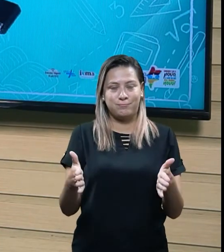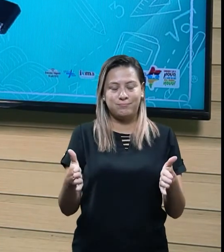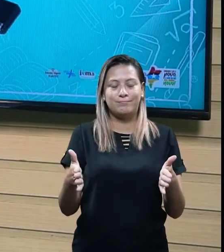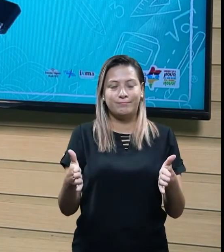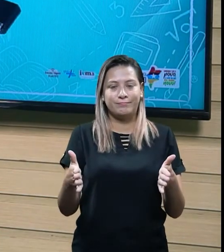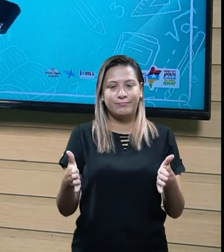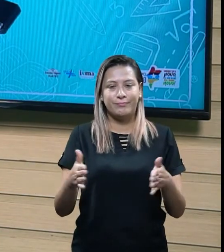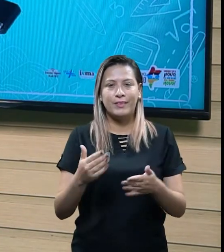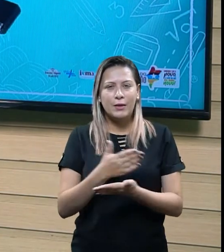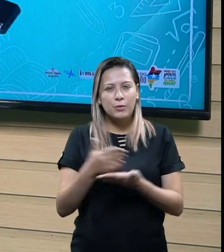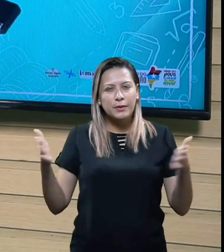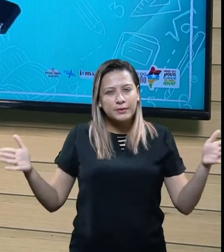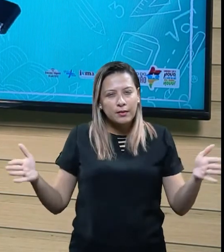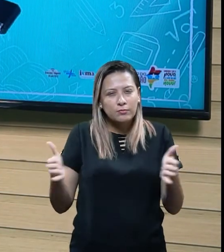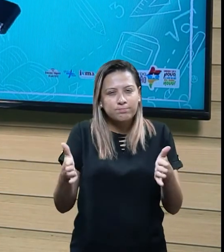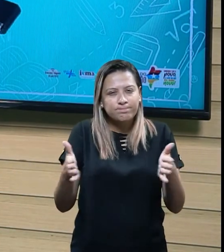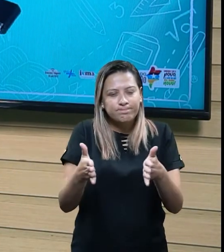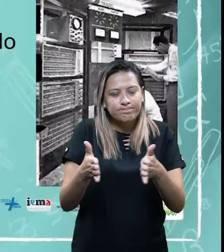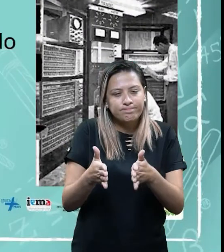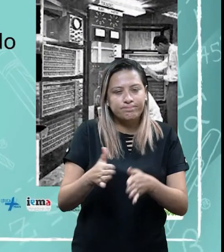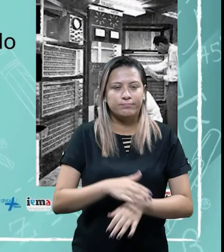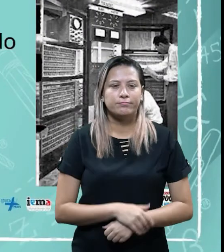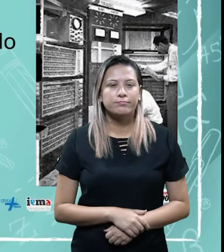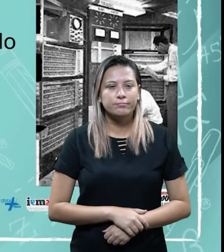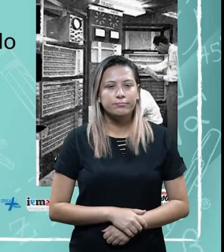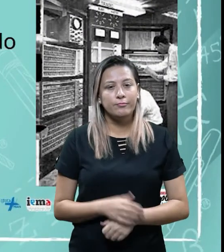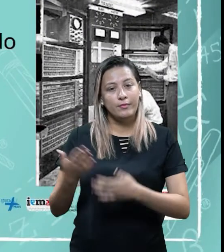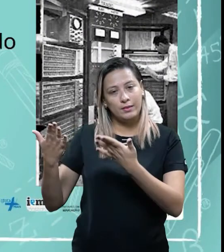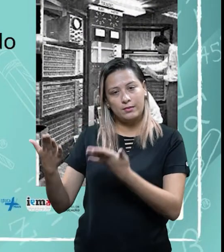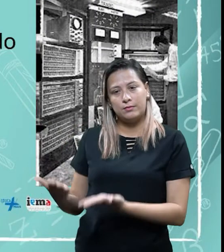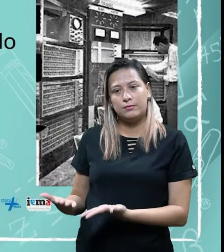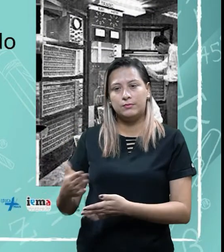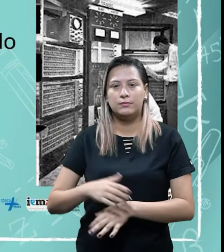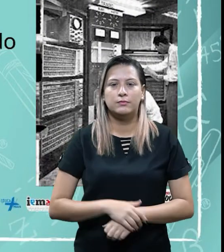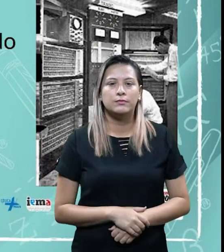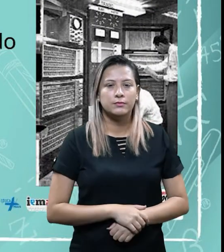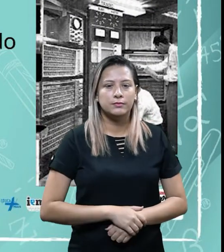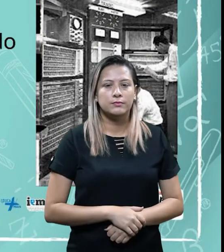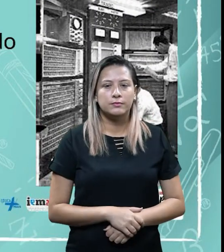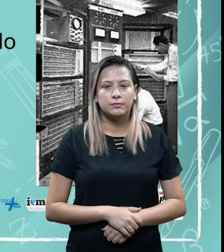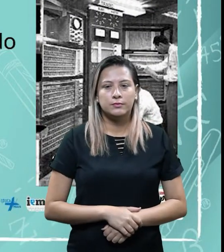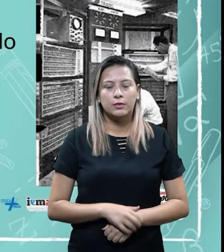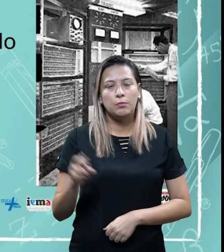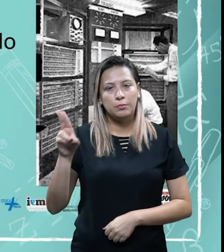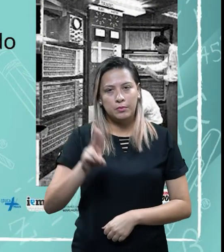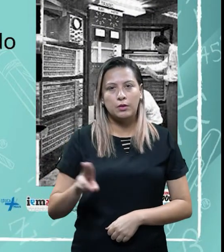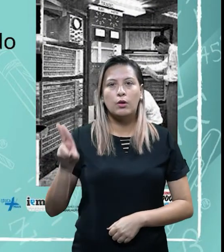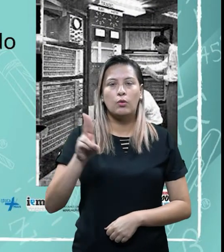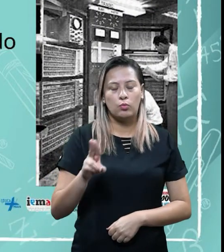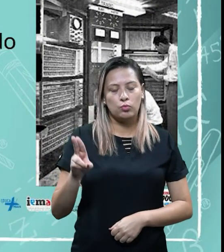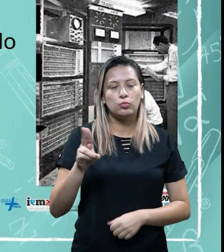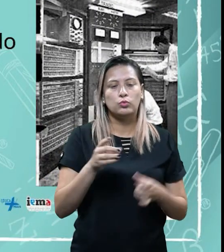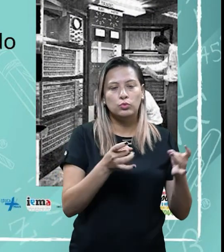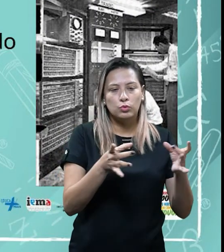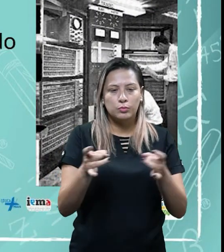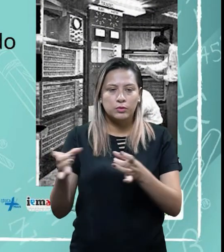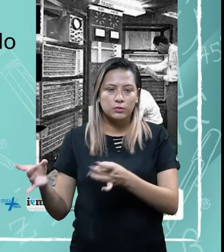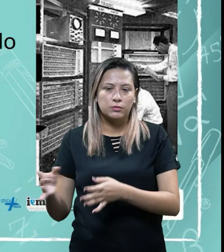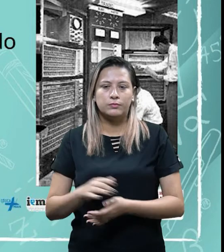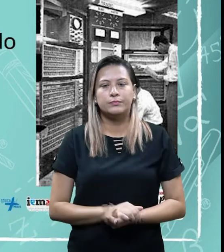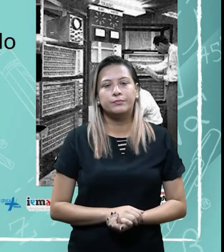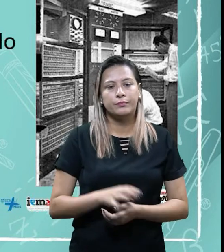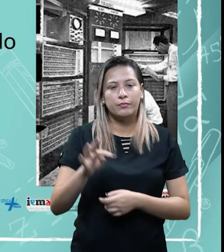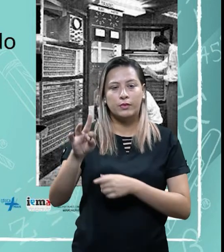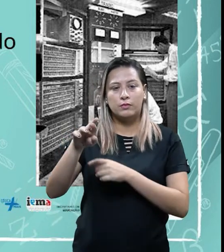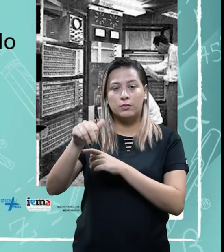Foi aí que começaram a reduzir bastante os computadores. Nesse período já começava a se espalhar o uso comercial. O Tradic